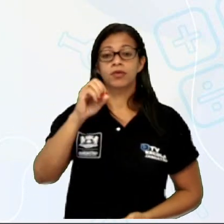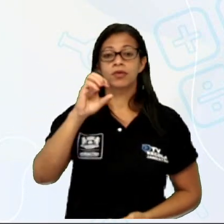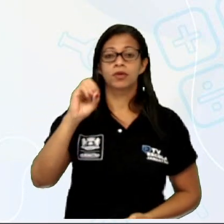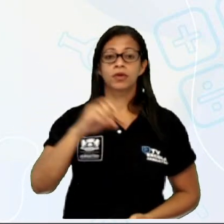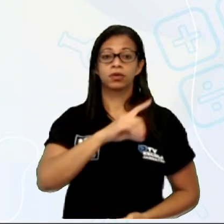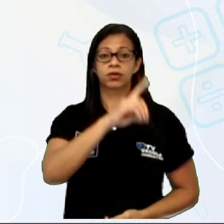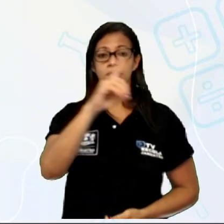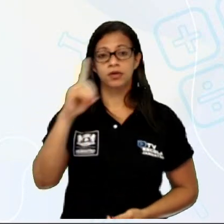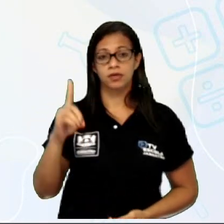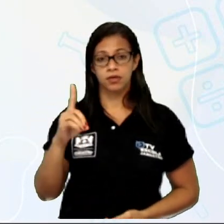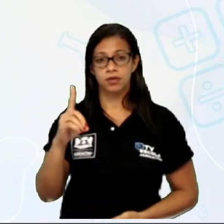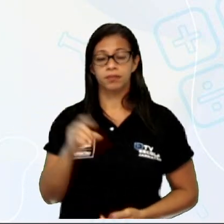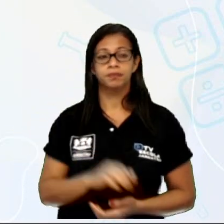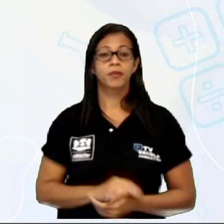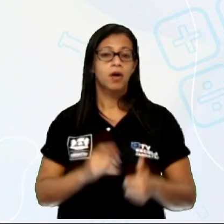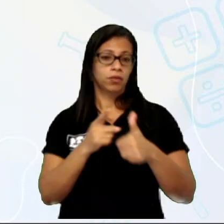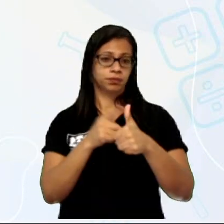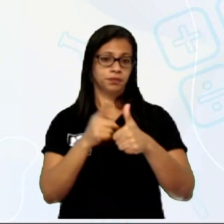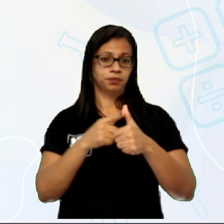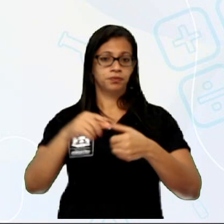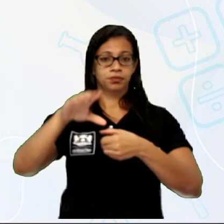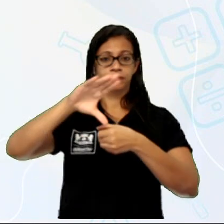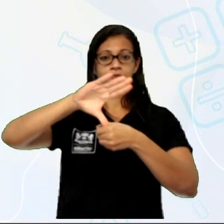certo? Vai ser nosso primeiro